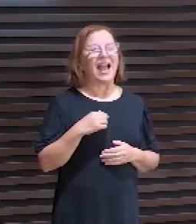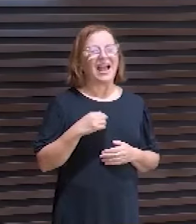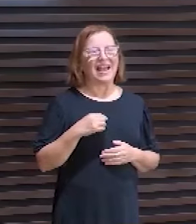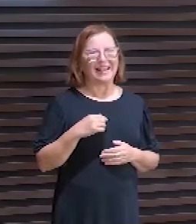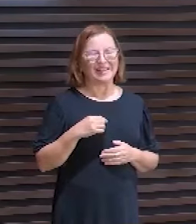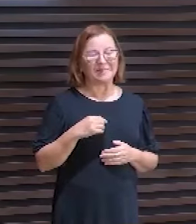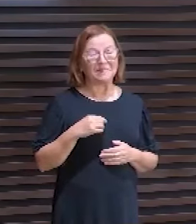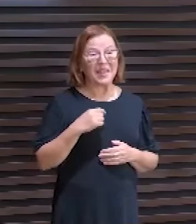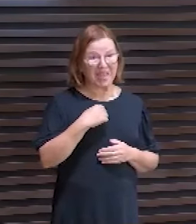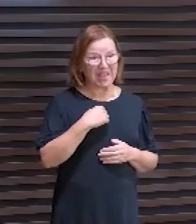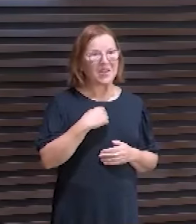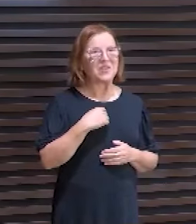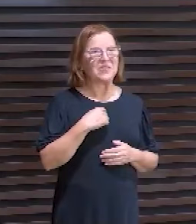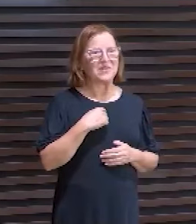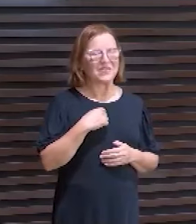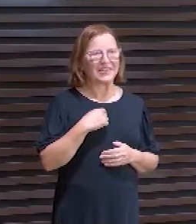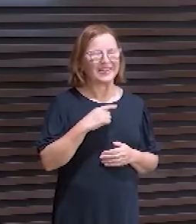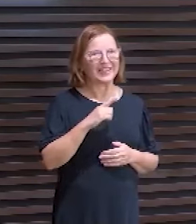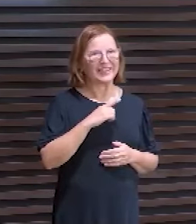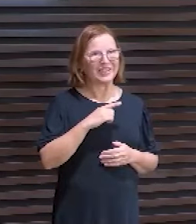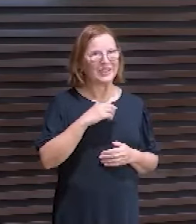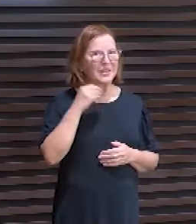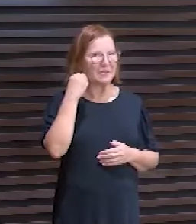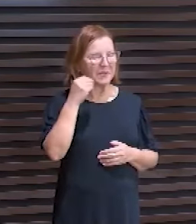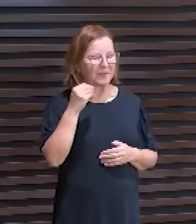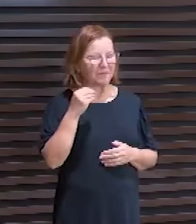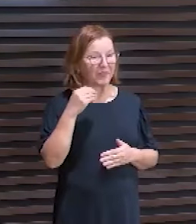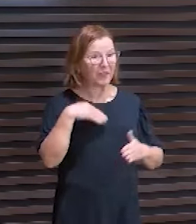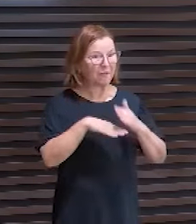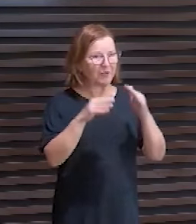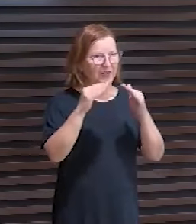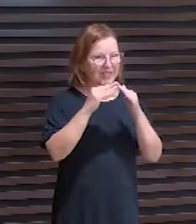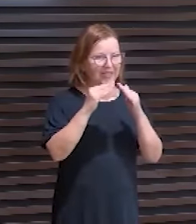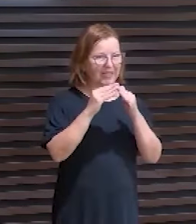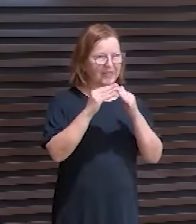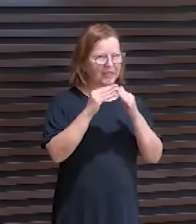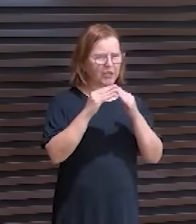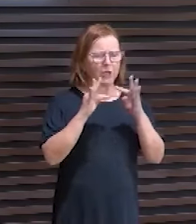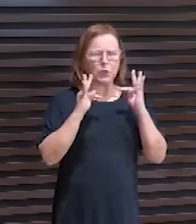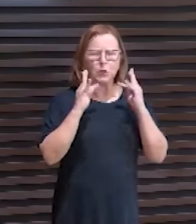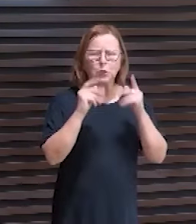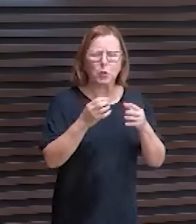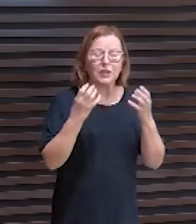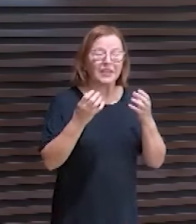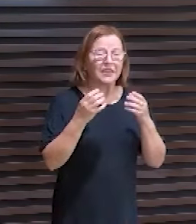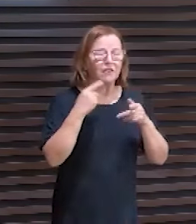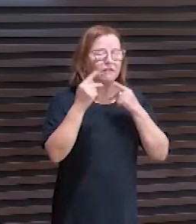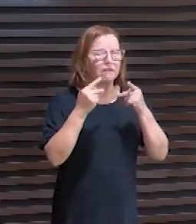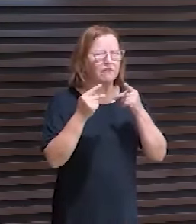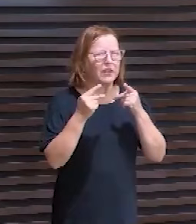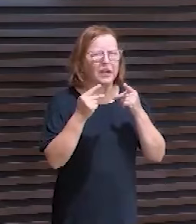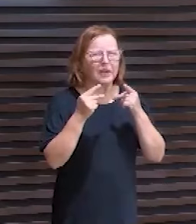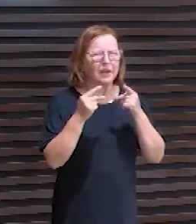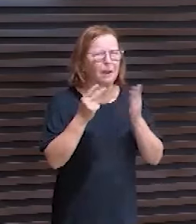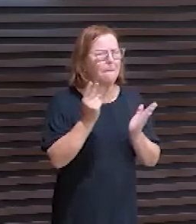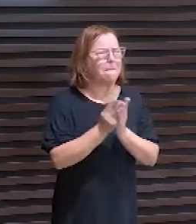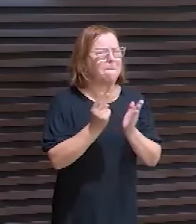cheguei numa casa onde todos queriam falar ao mesmo tempo eu